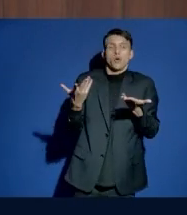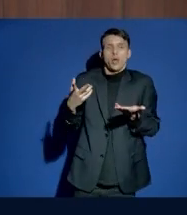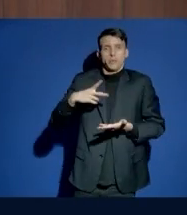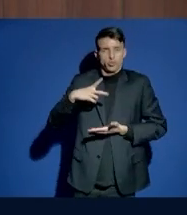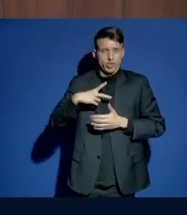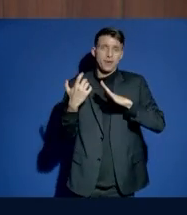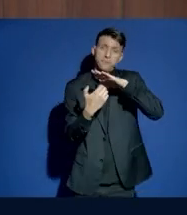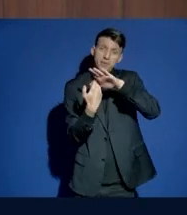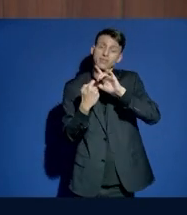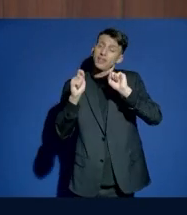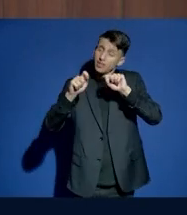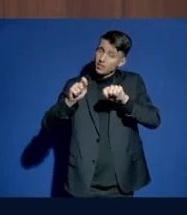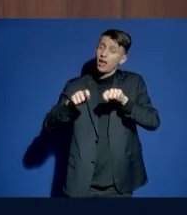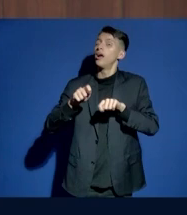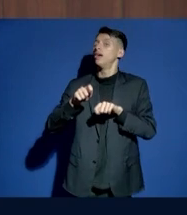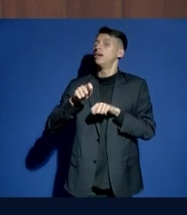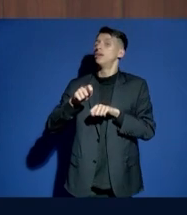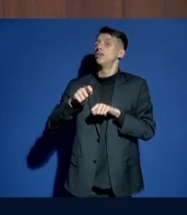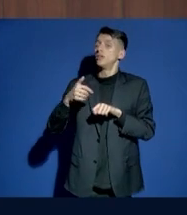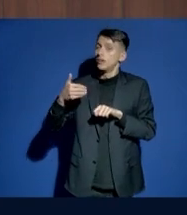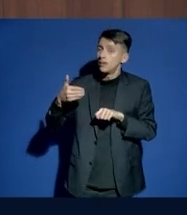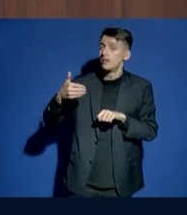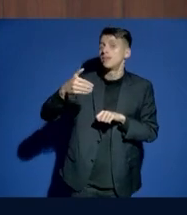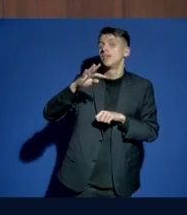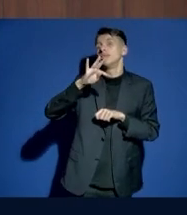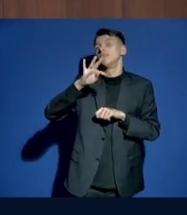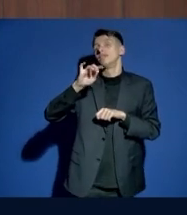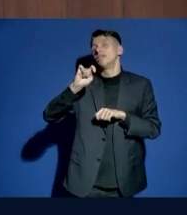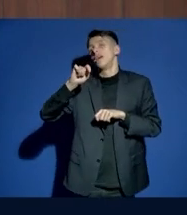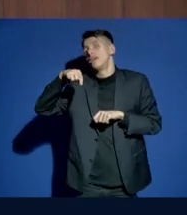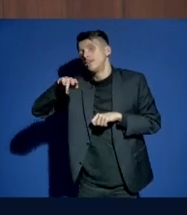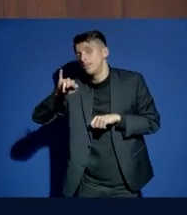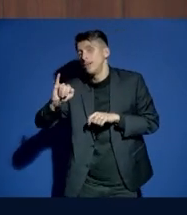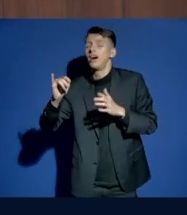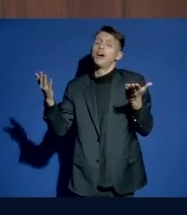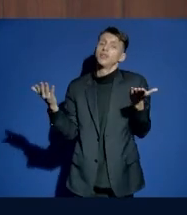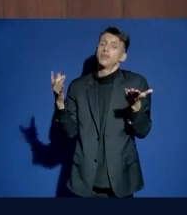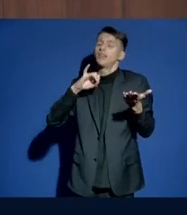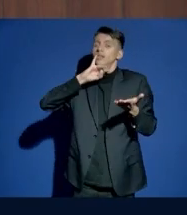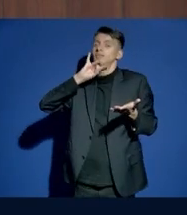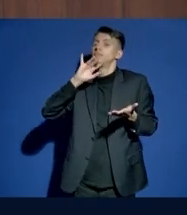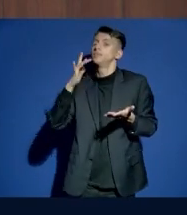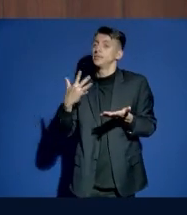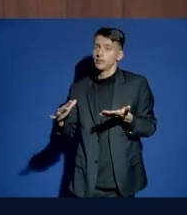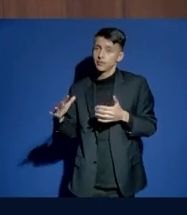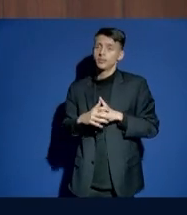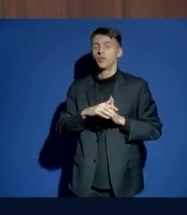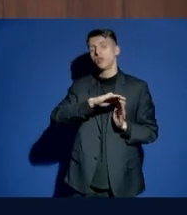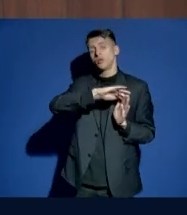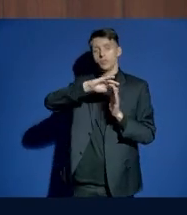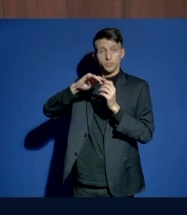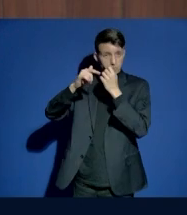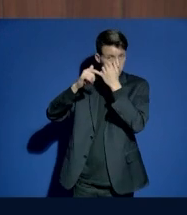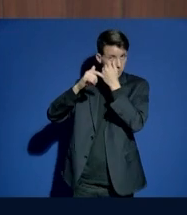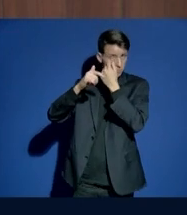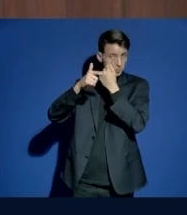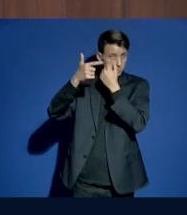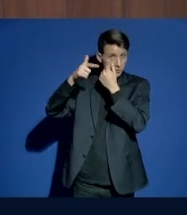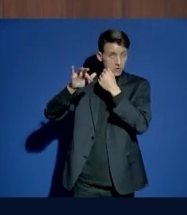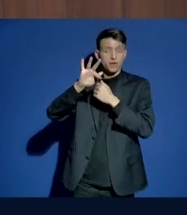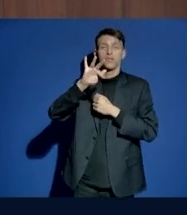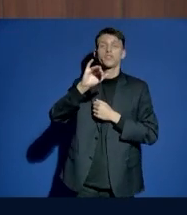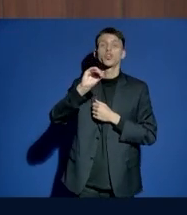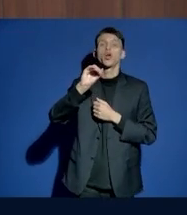e hoje arrumo tá lá desde tá aqui até aqui o pôr do Santos a outra é a fiel Tá certo